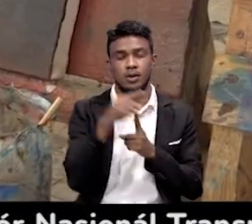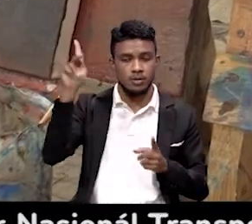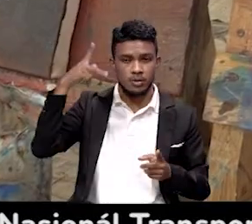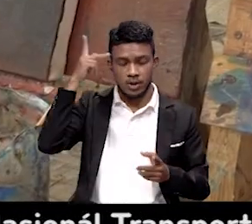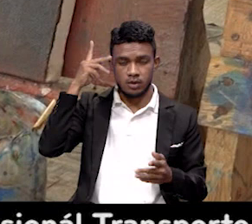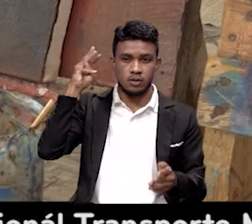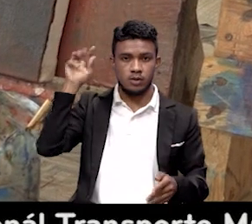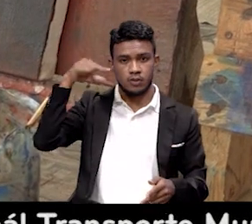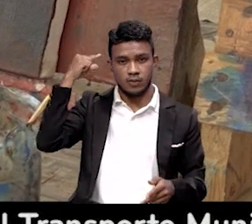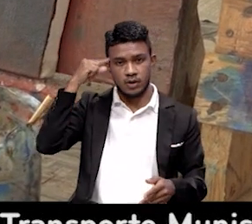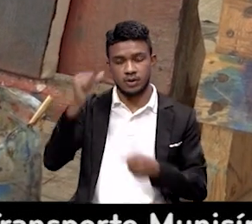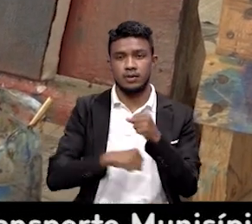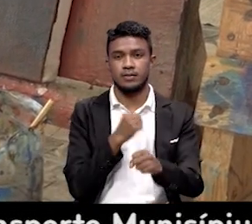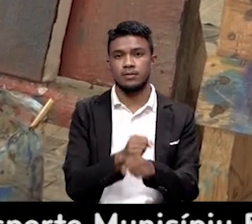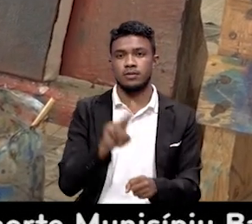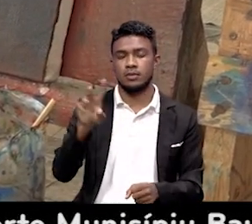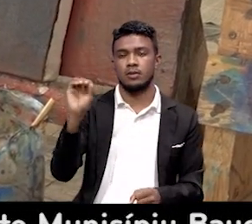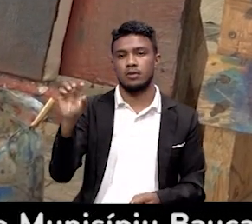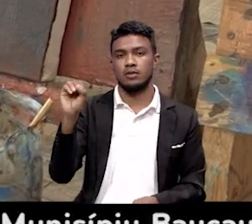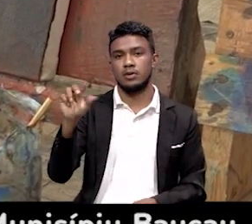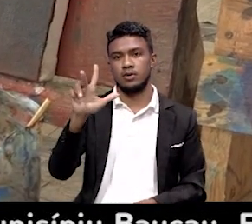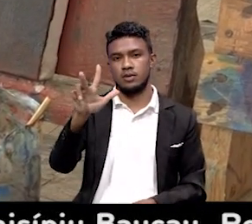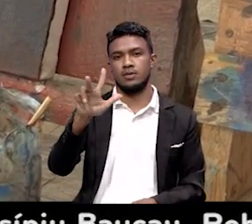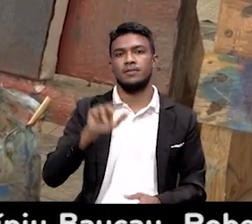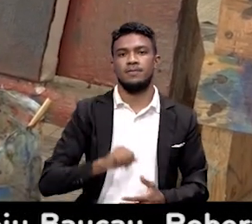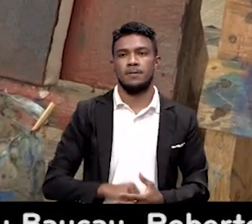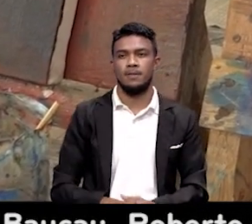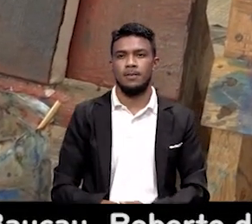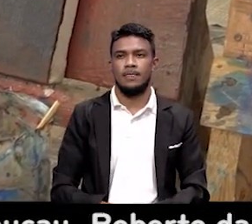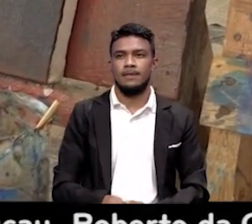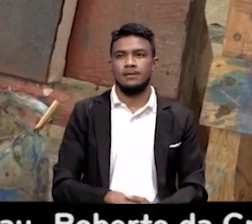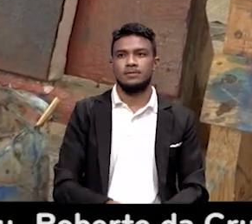Fulan Mayu, tinan rihun ruatolu. Zimi Fernandez, Osvaldo Amaral, ZMN.